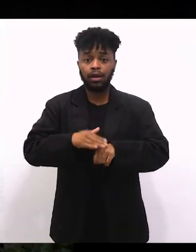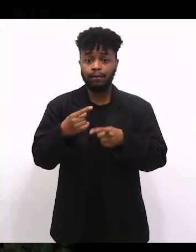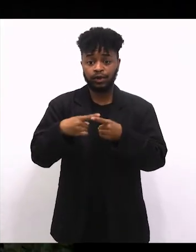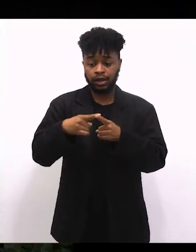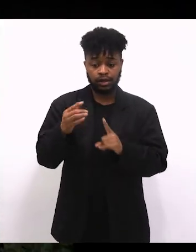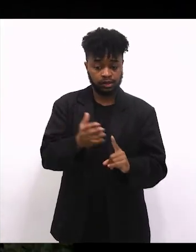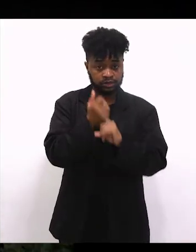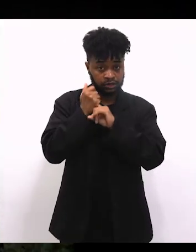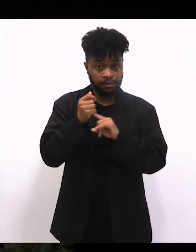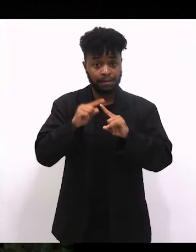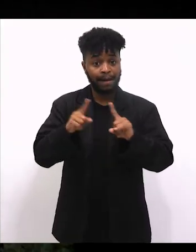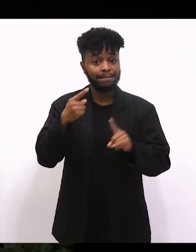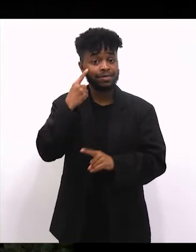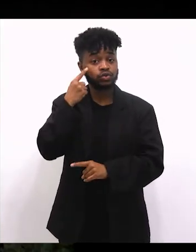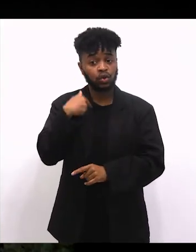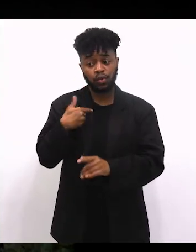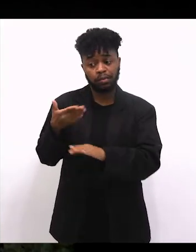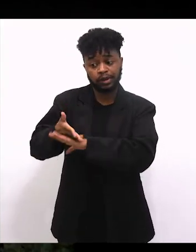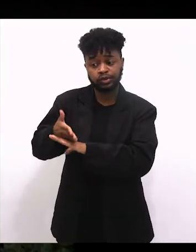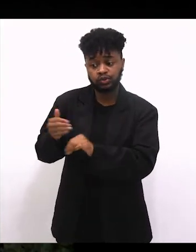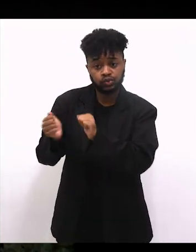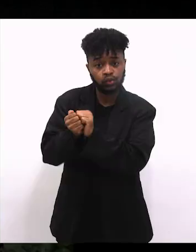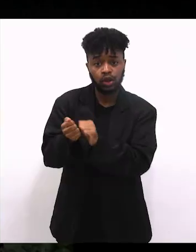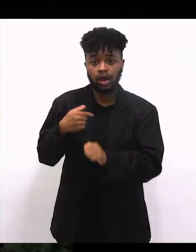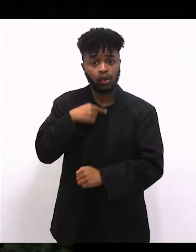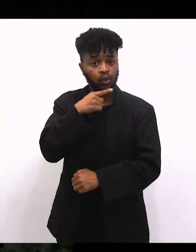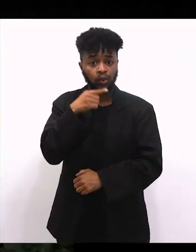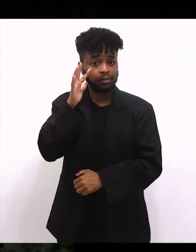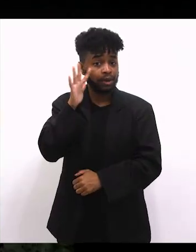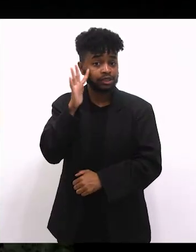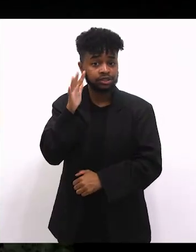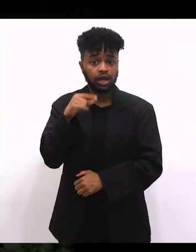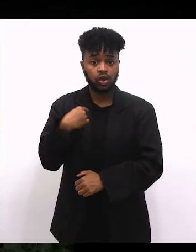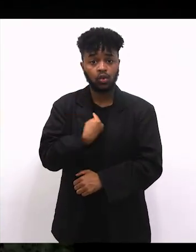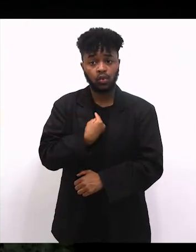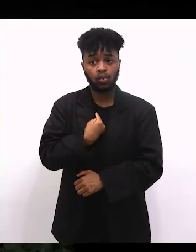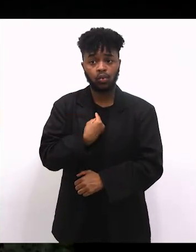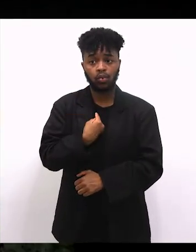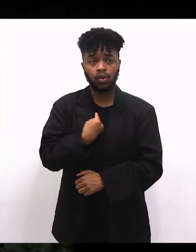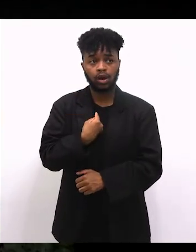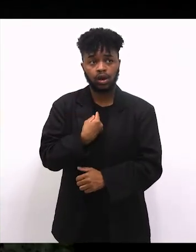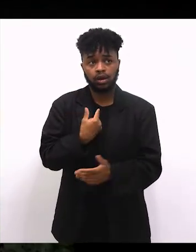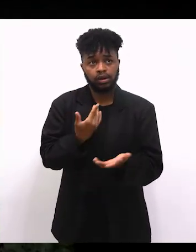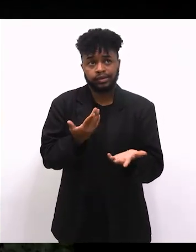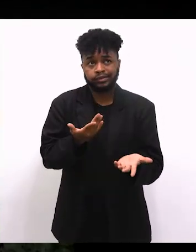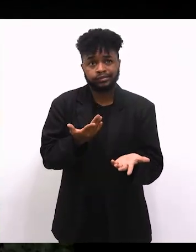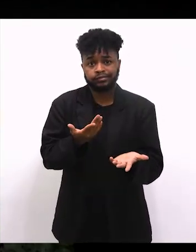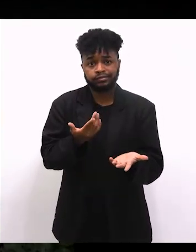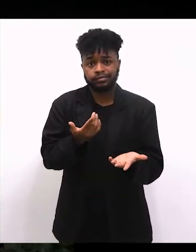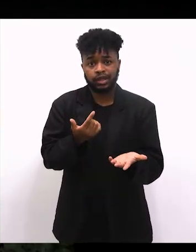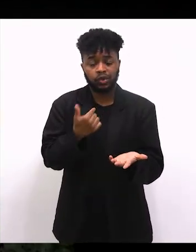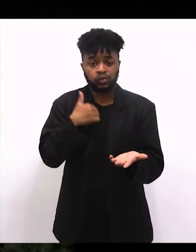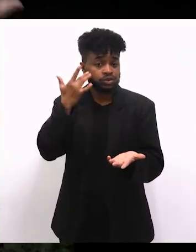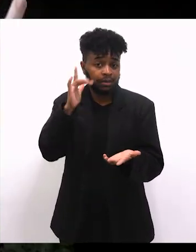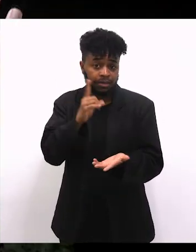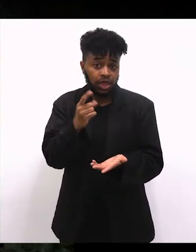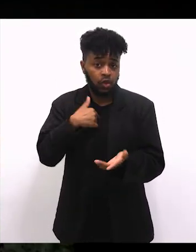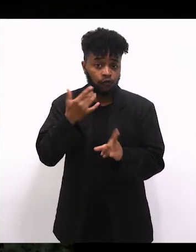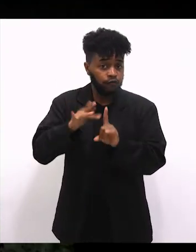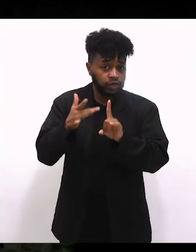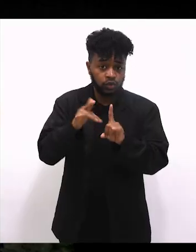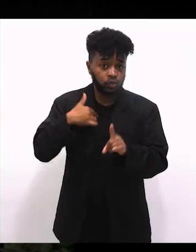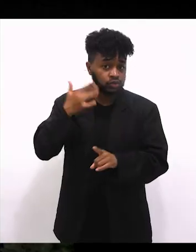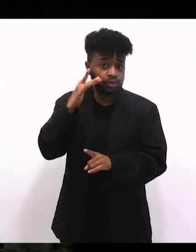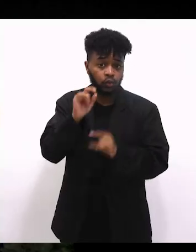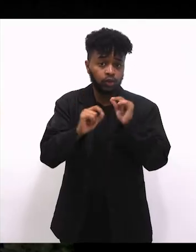eles estavam me investigando, eles acharam que eu era parte daquilo. E ela falou, eu não imaginava que eu poderia ter sido vítima. Ela falou, eu não sabia, não fazia